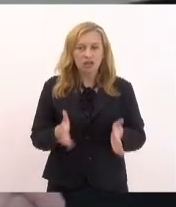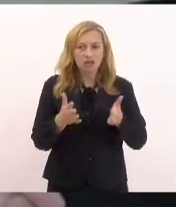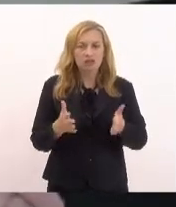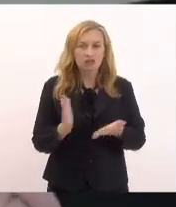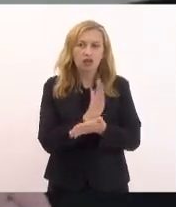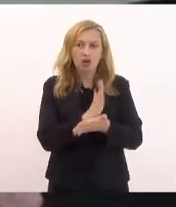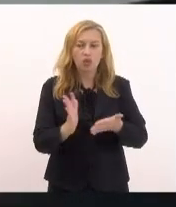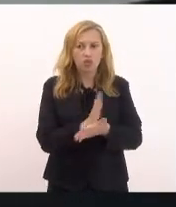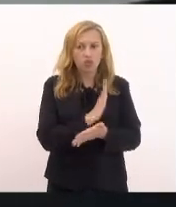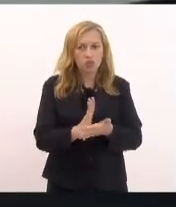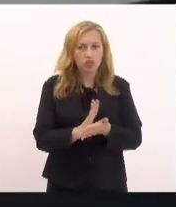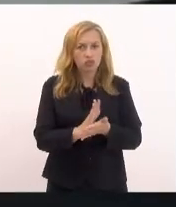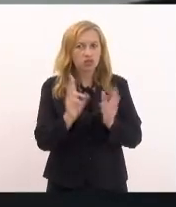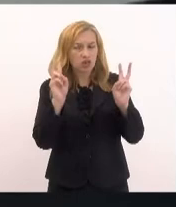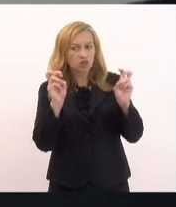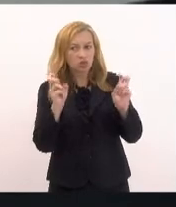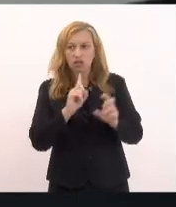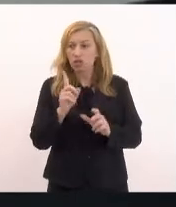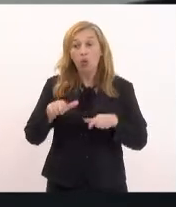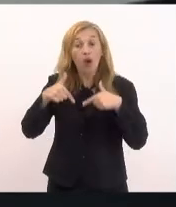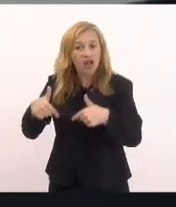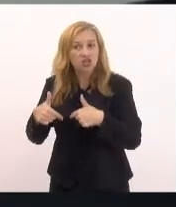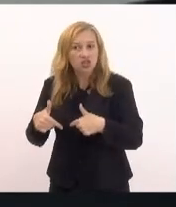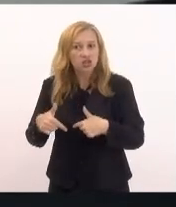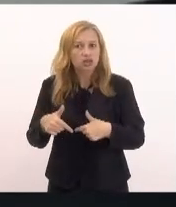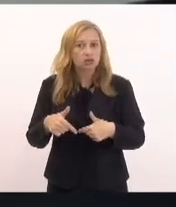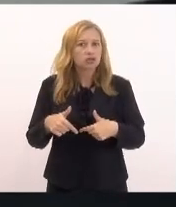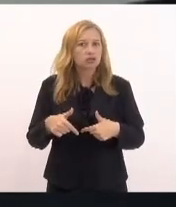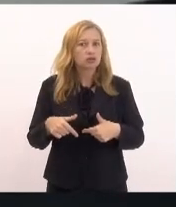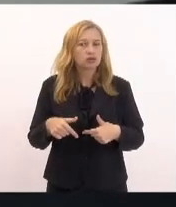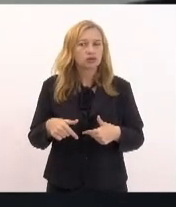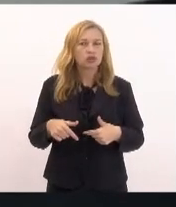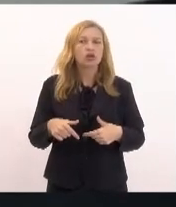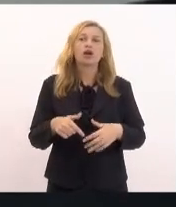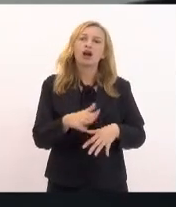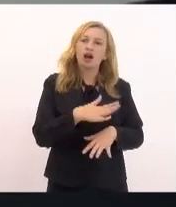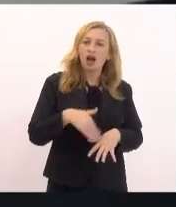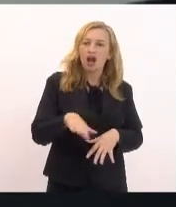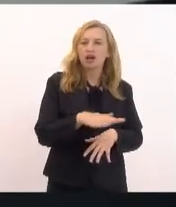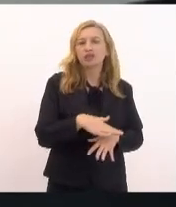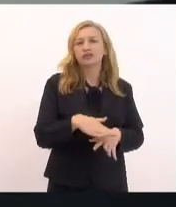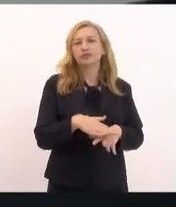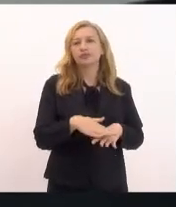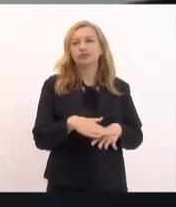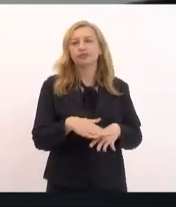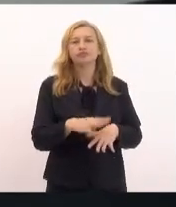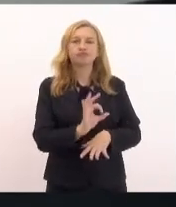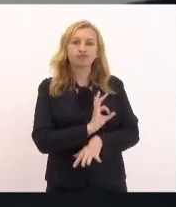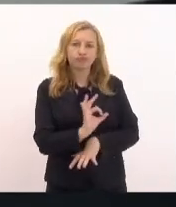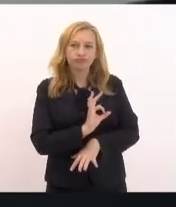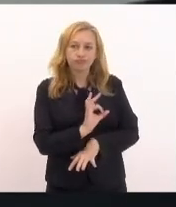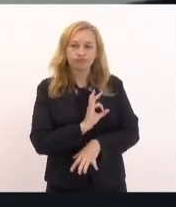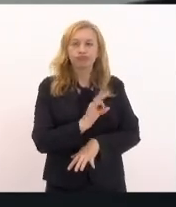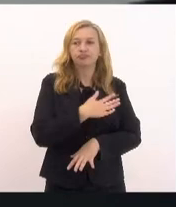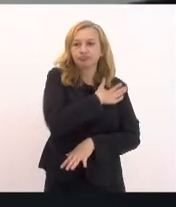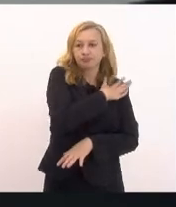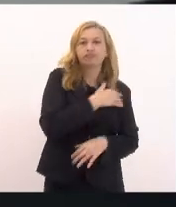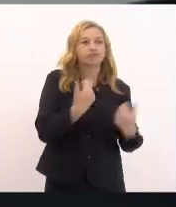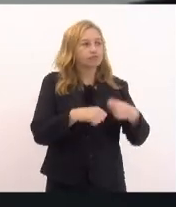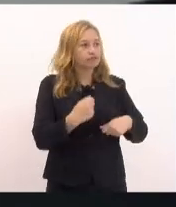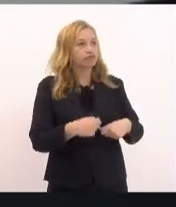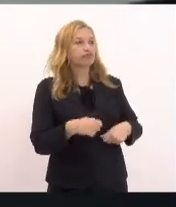as implementa. Então, não é razoável que categorias do serviço público estadual, policiais, militares, precisamos